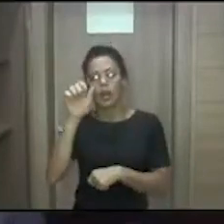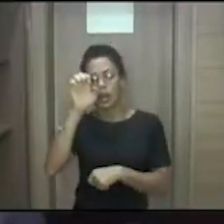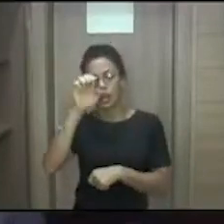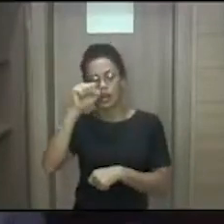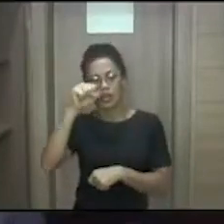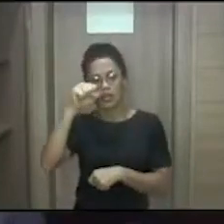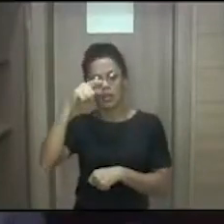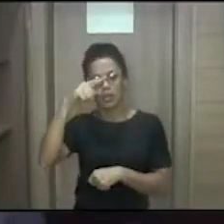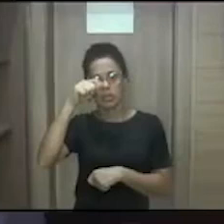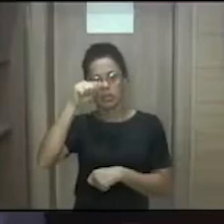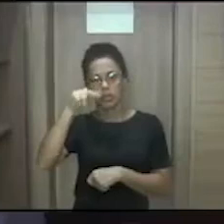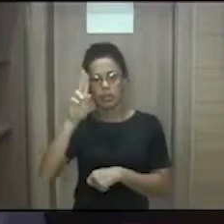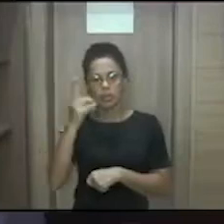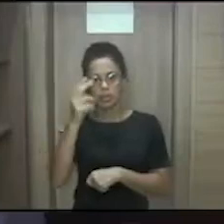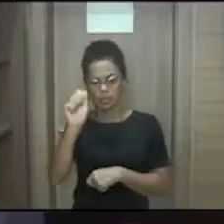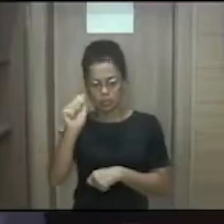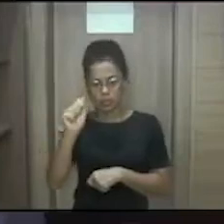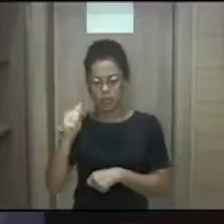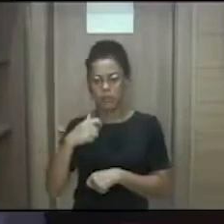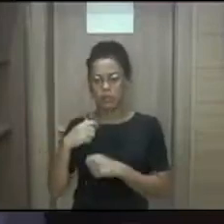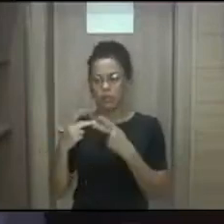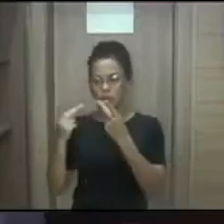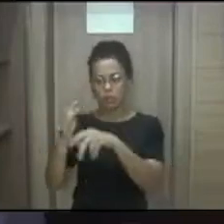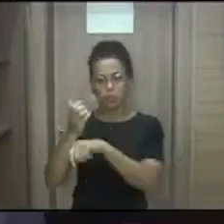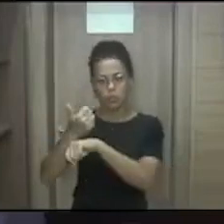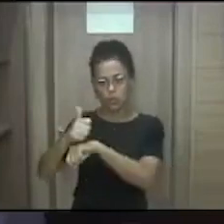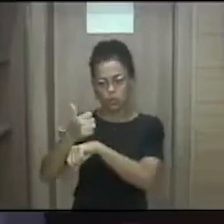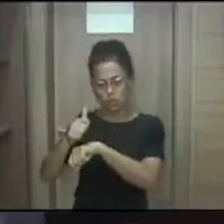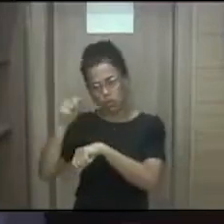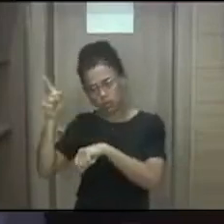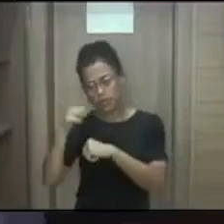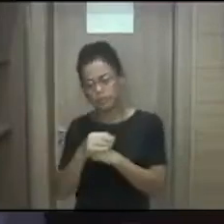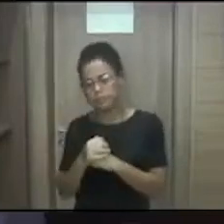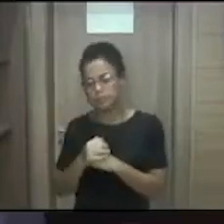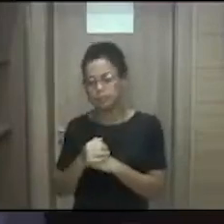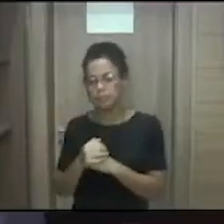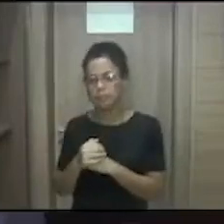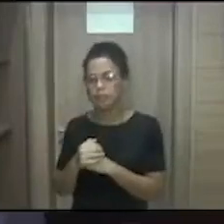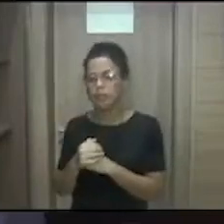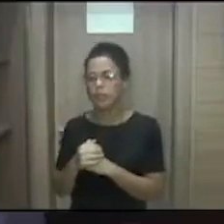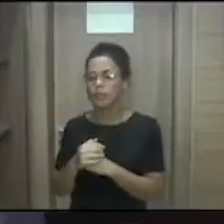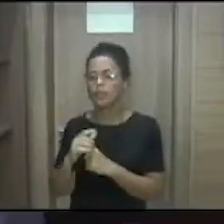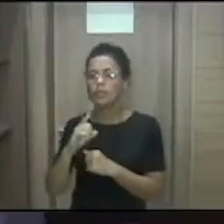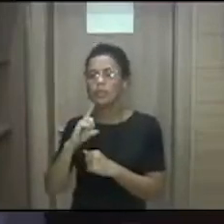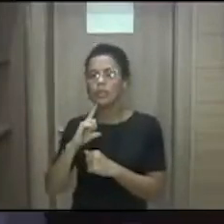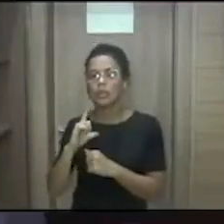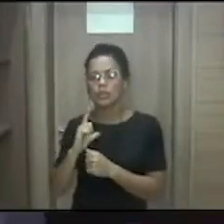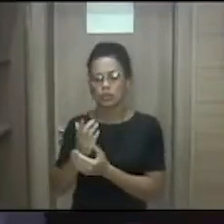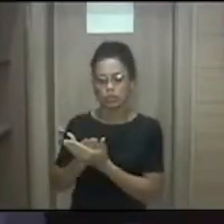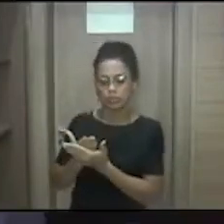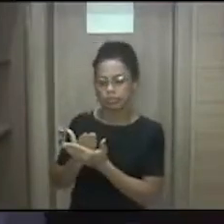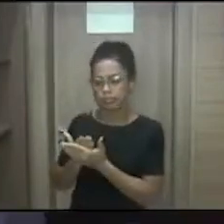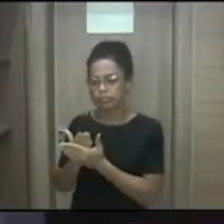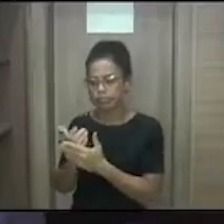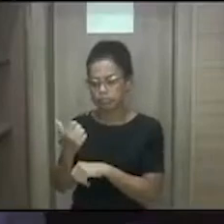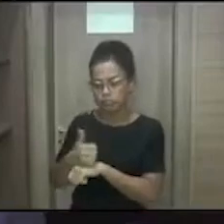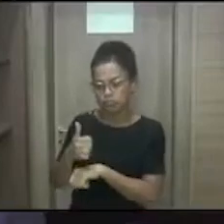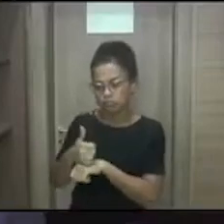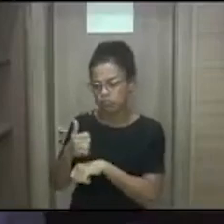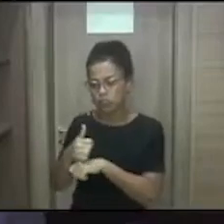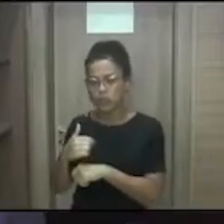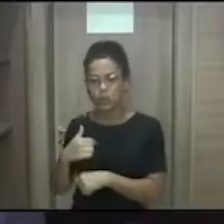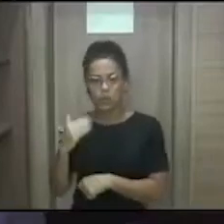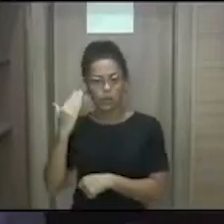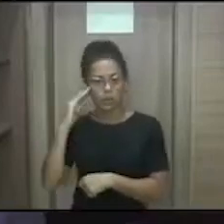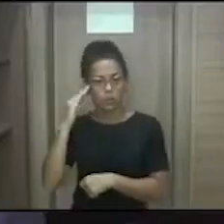visitei. E era assim, eu já era professora, mas eu fazia quase um trabalho etnográfico sem me dar conta que